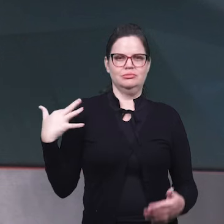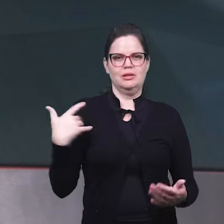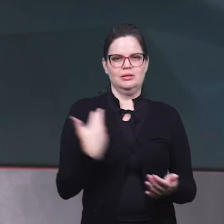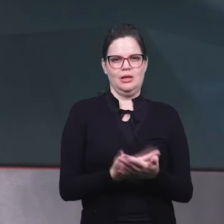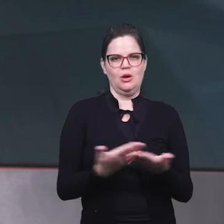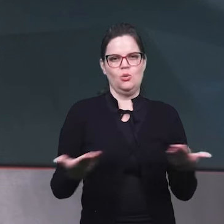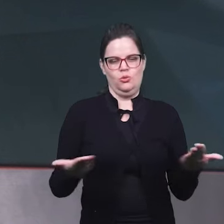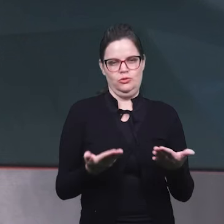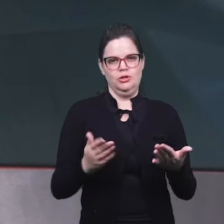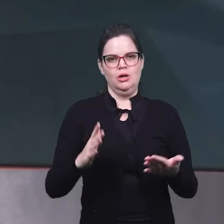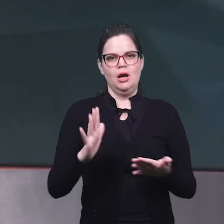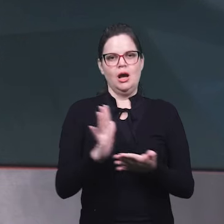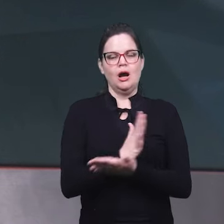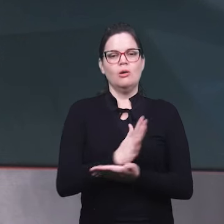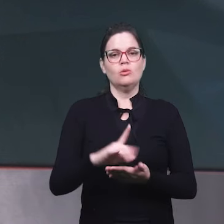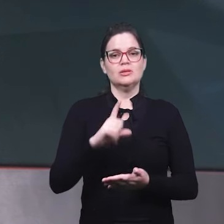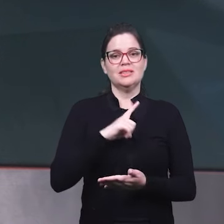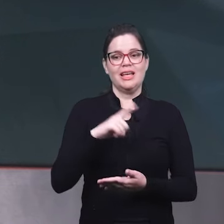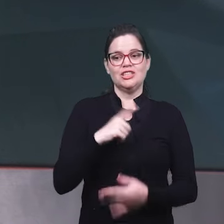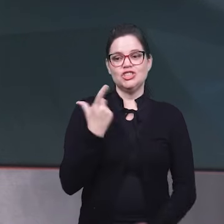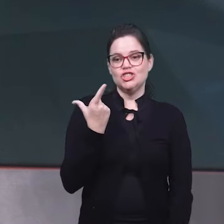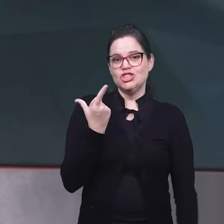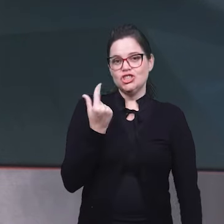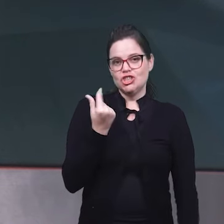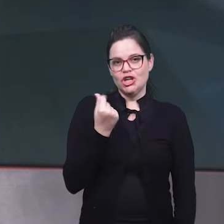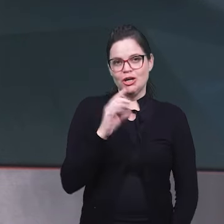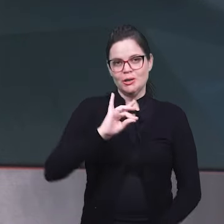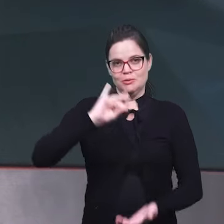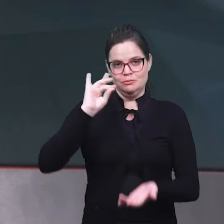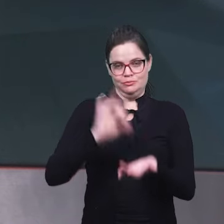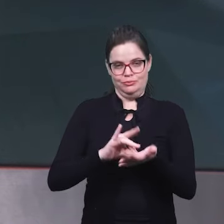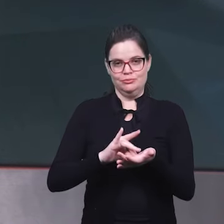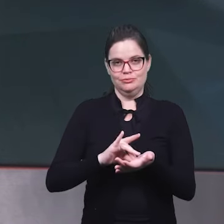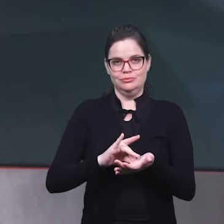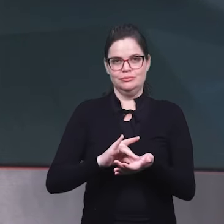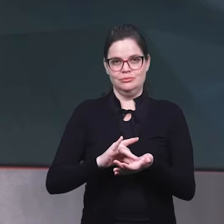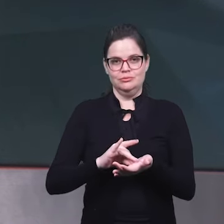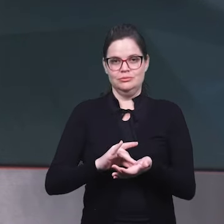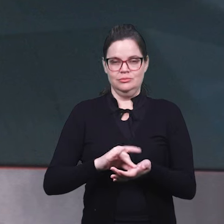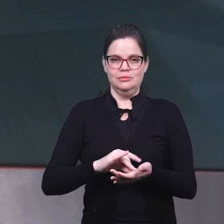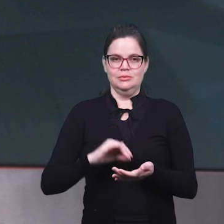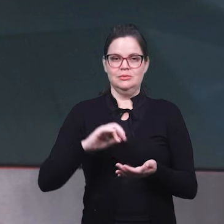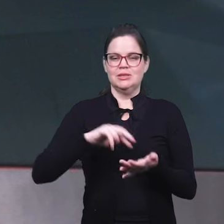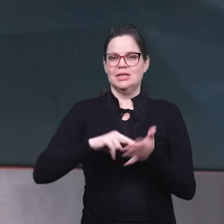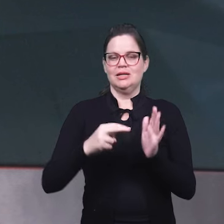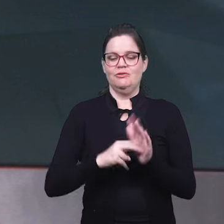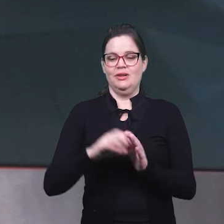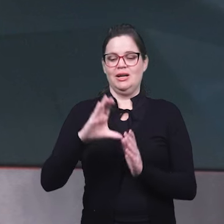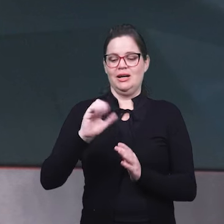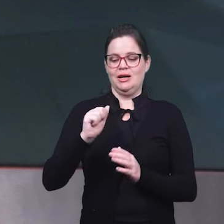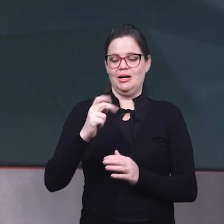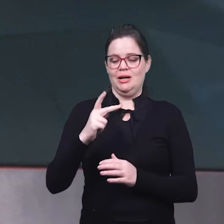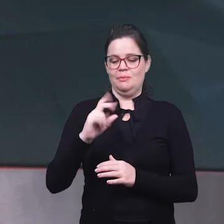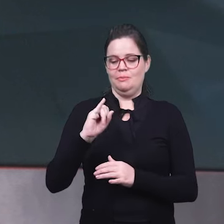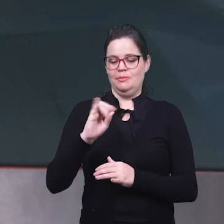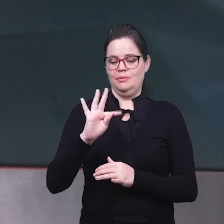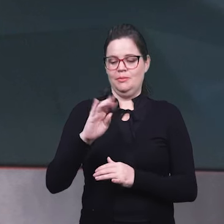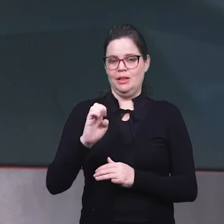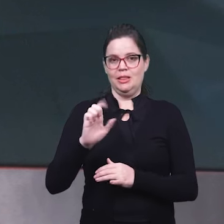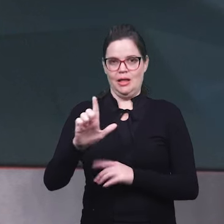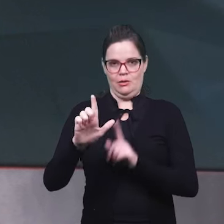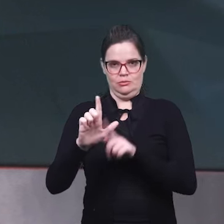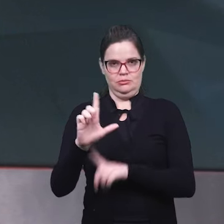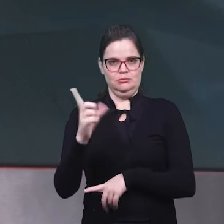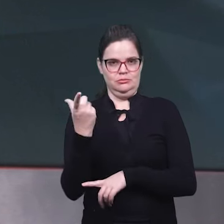têm a moeda, o dinheiro, e no caso é o capital. Outros têm